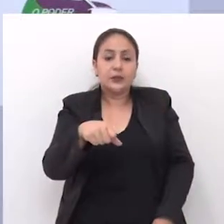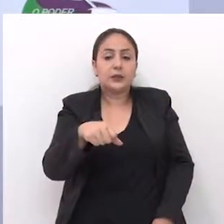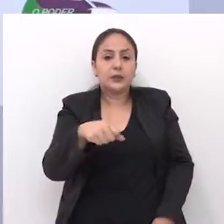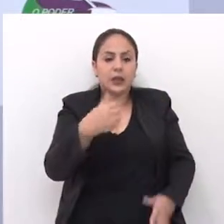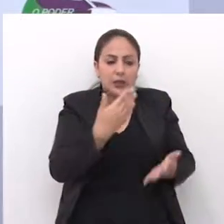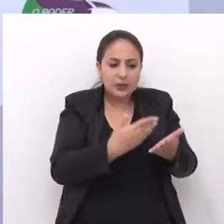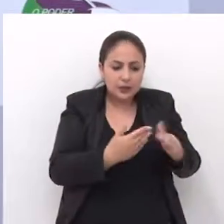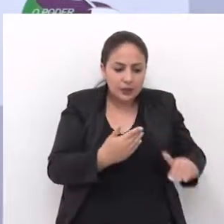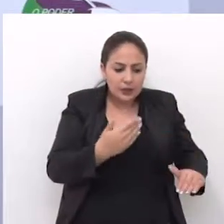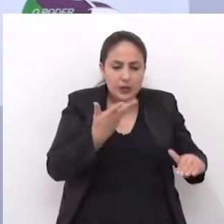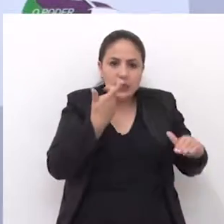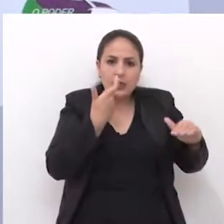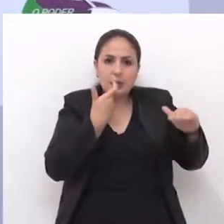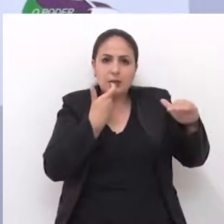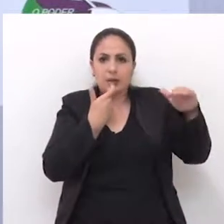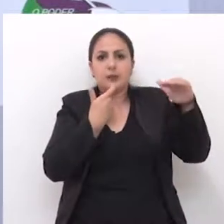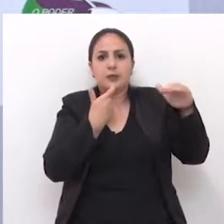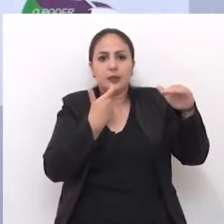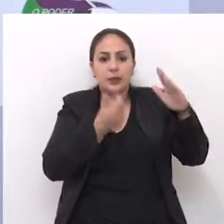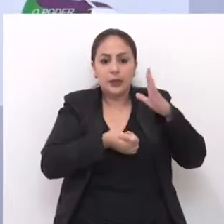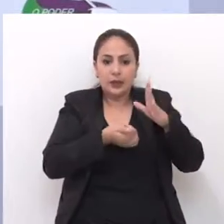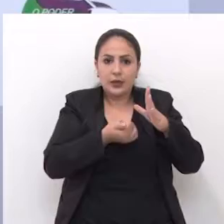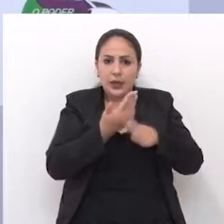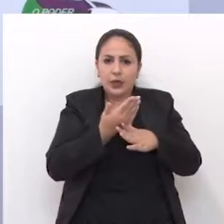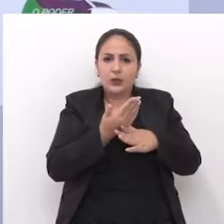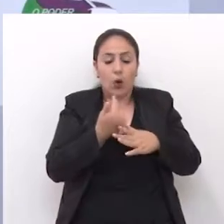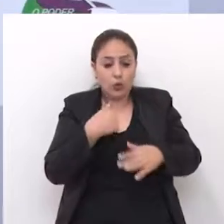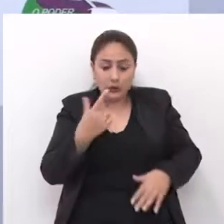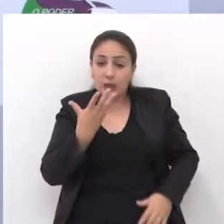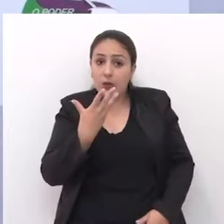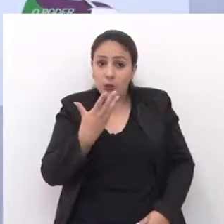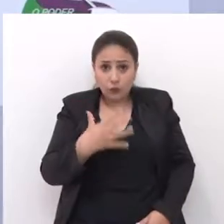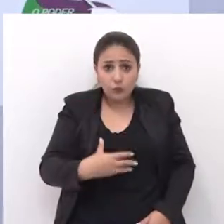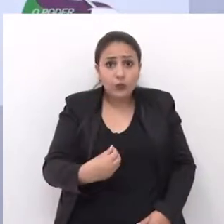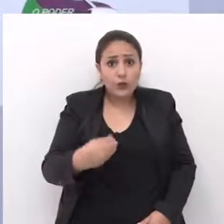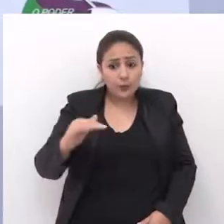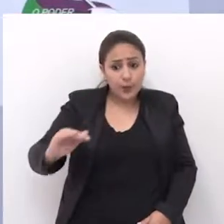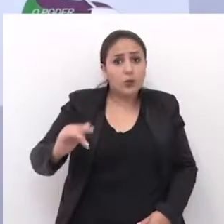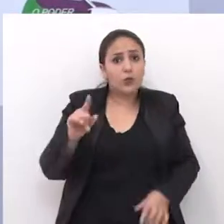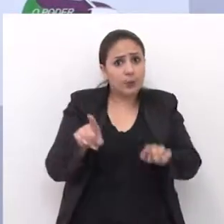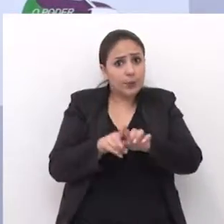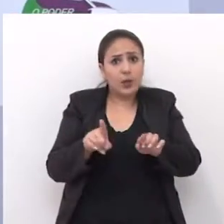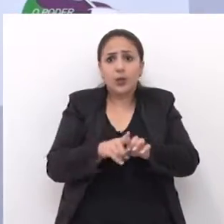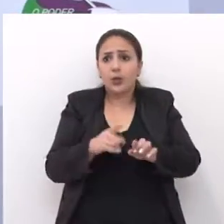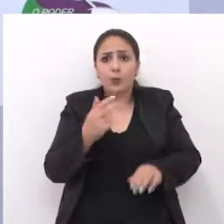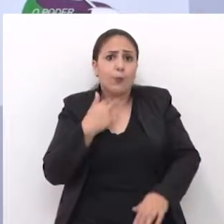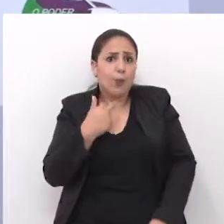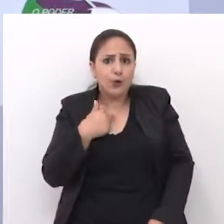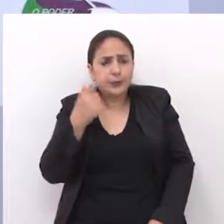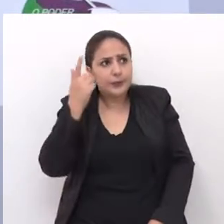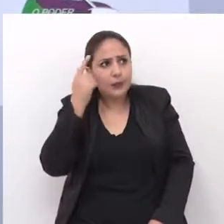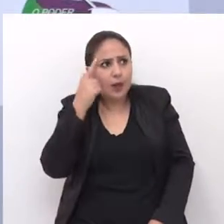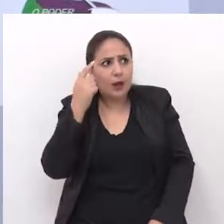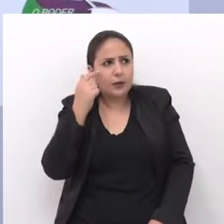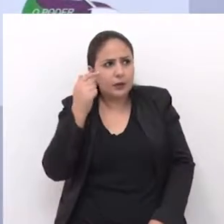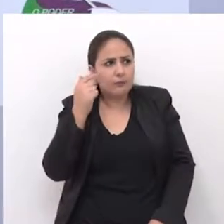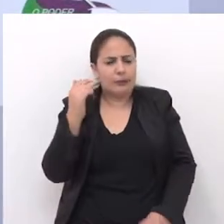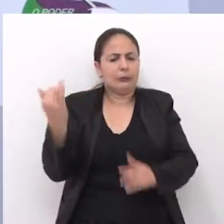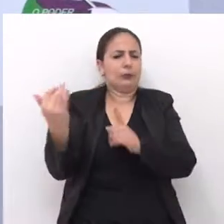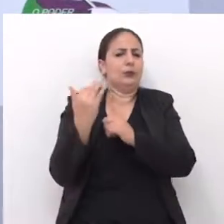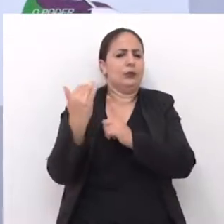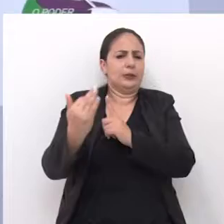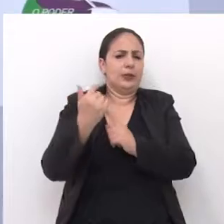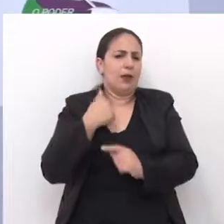sim, desde a criança, tá certo, elaborar. Tenho um filho pequeno também, então não podem usar isso também para